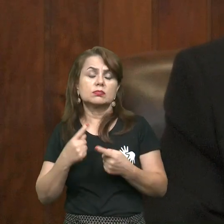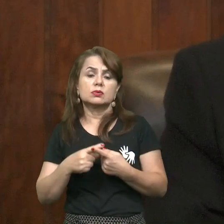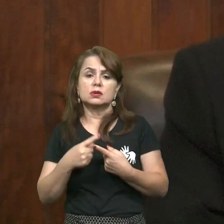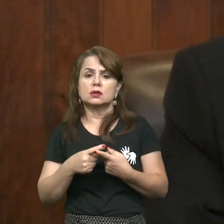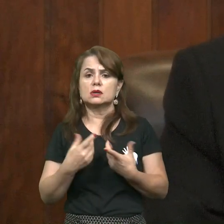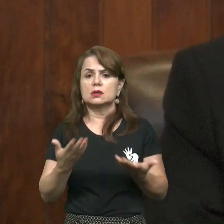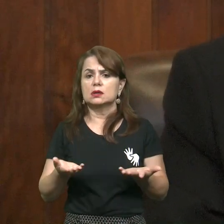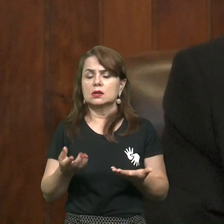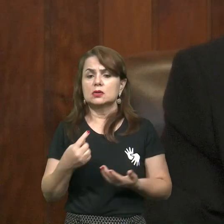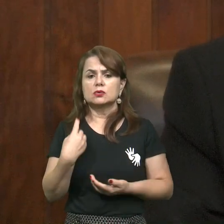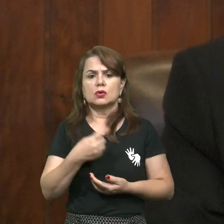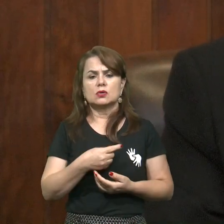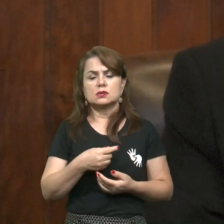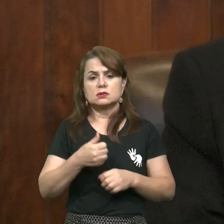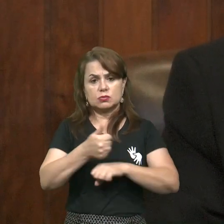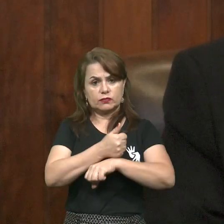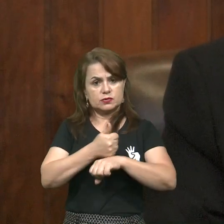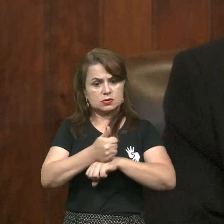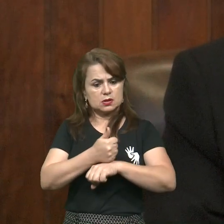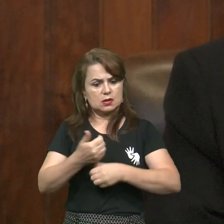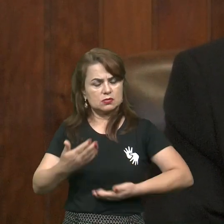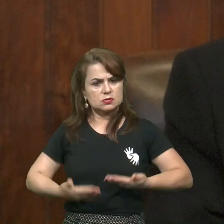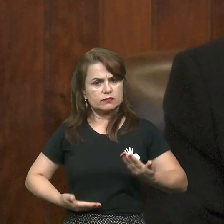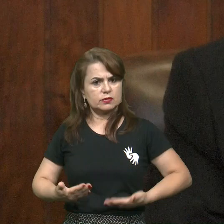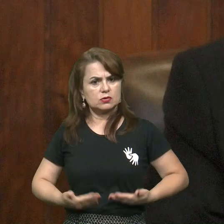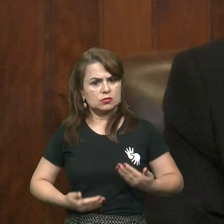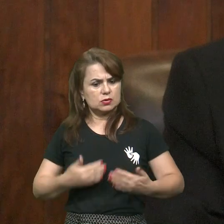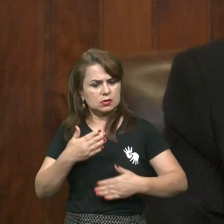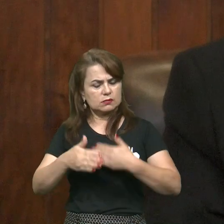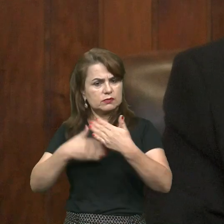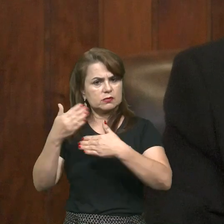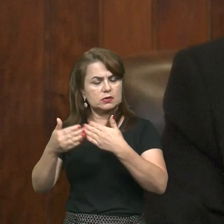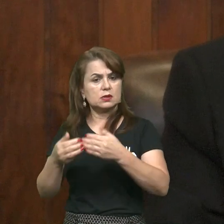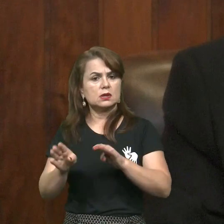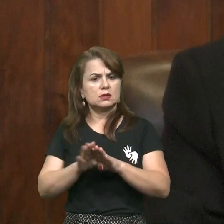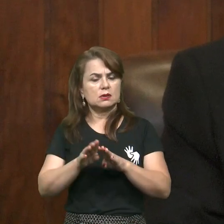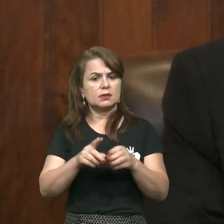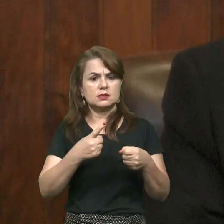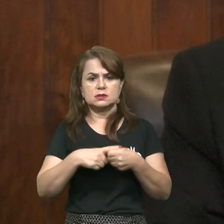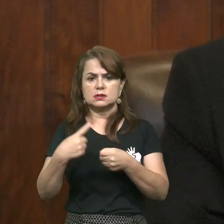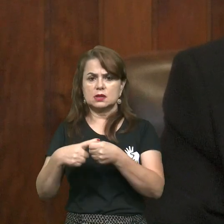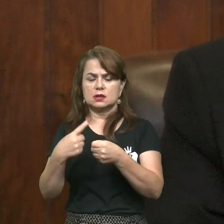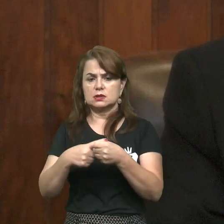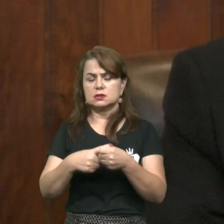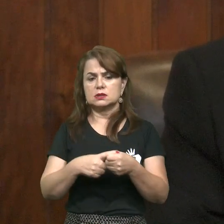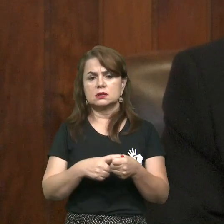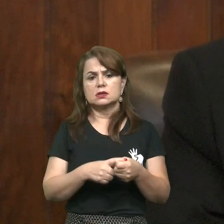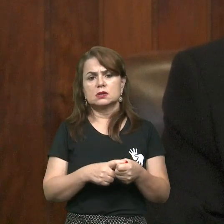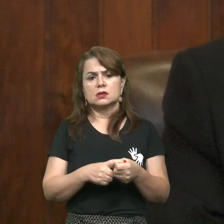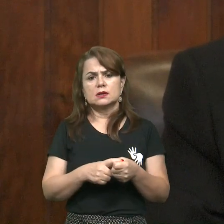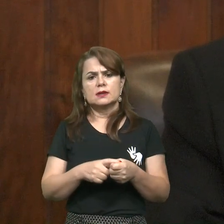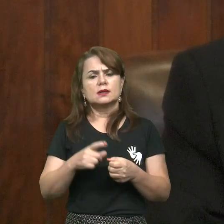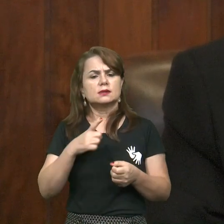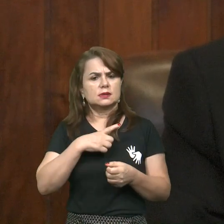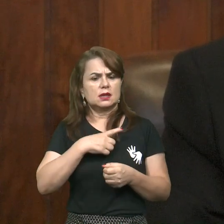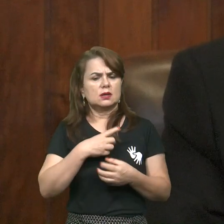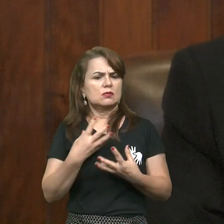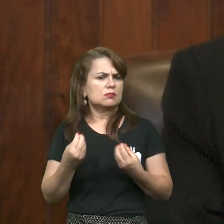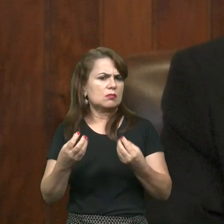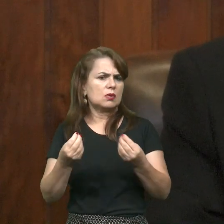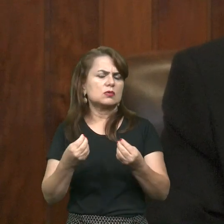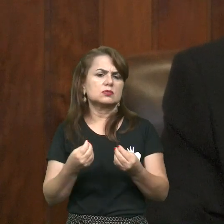exemplo, temos o servidor de carreira e o atual secretário de Planejamento Urbano, com diversas sindicâncias por